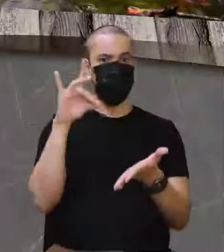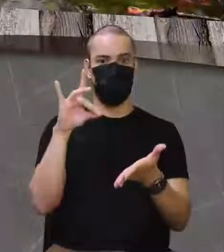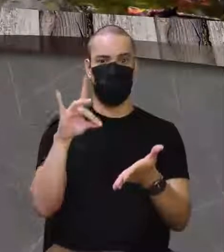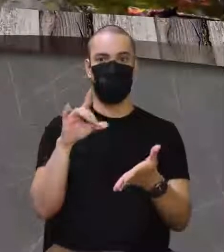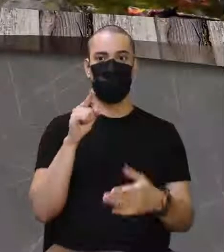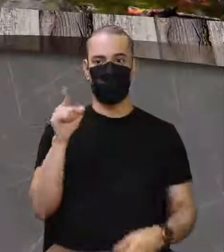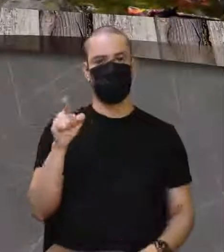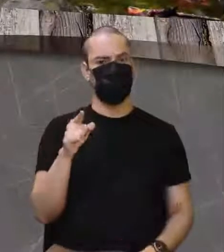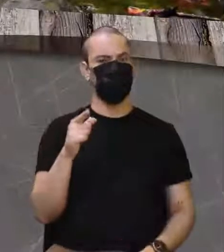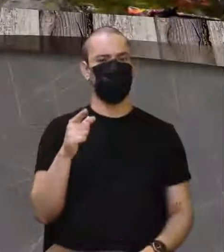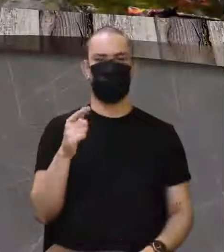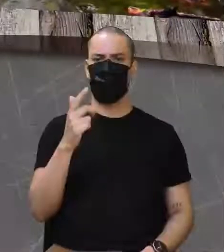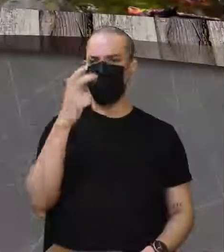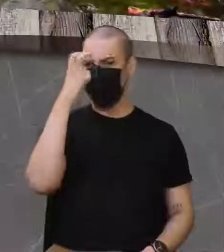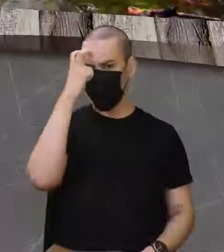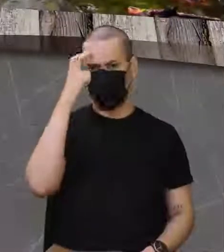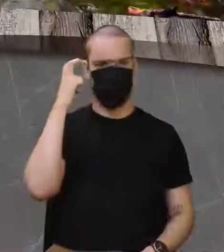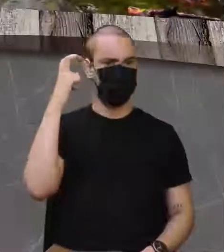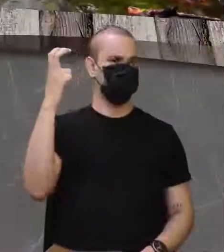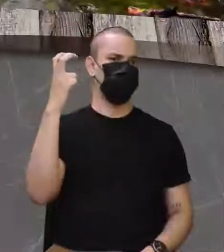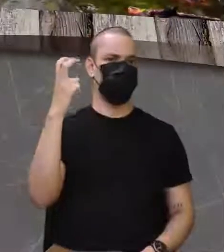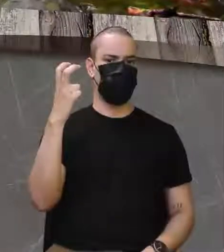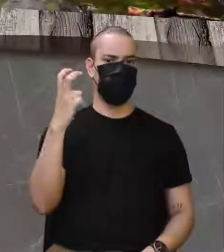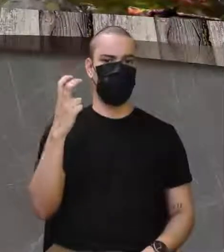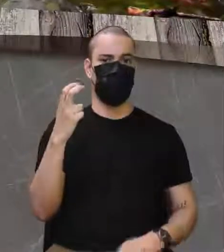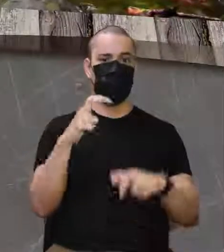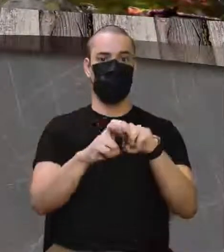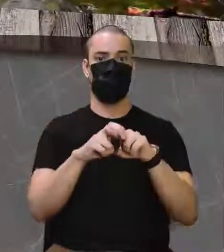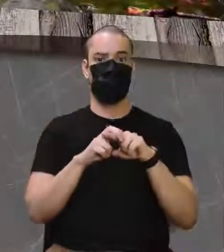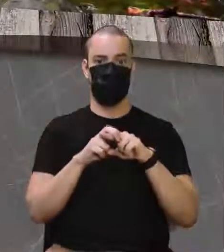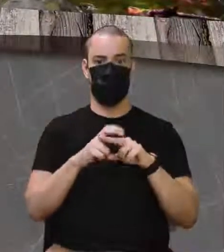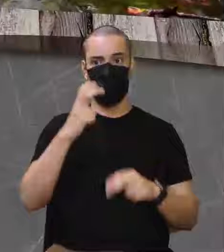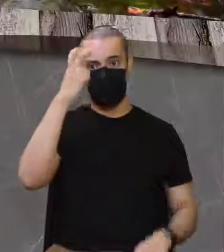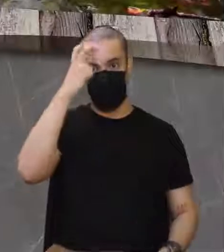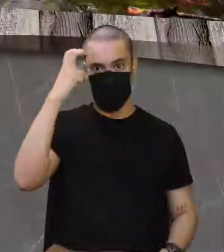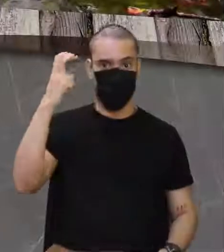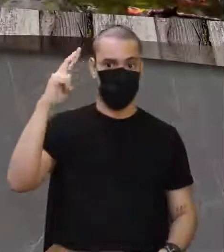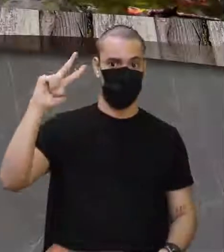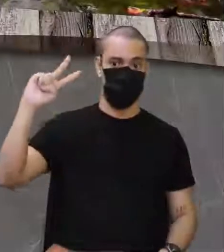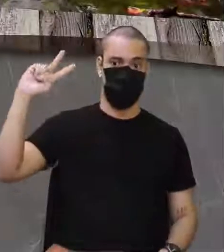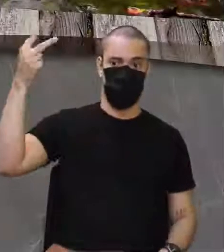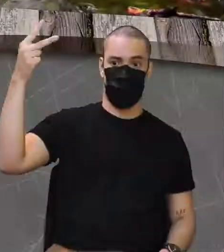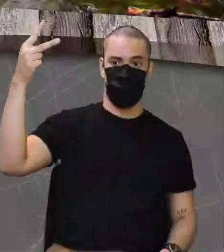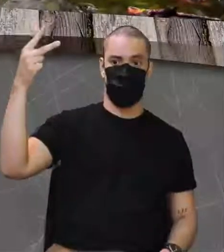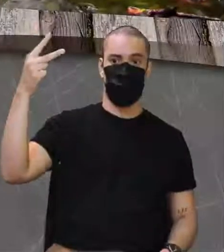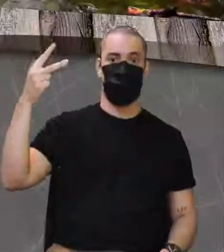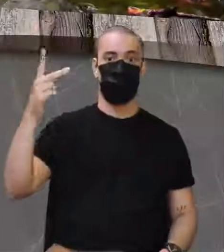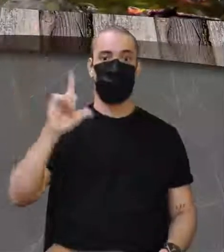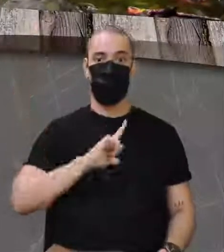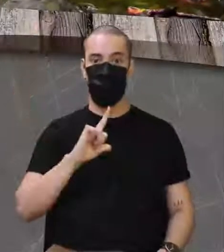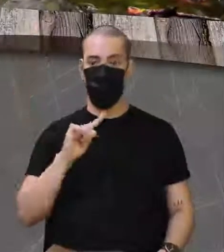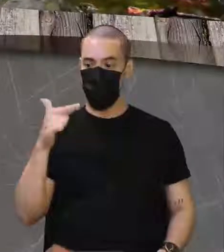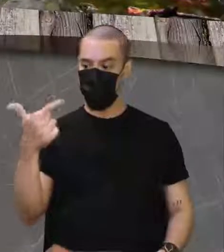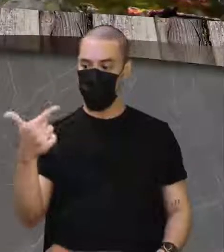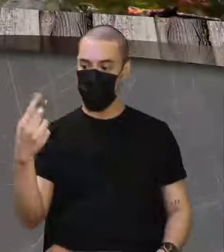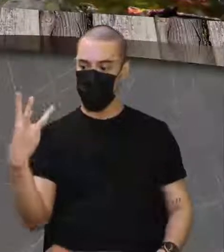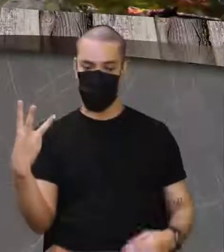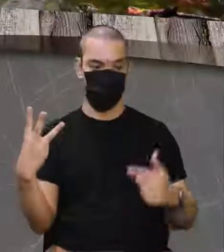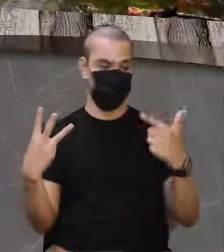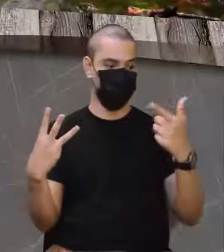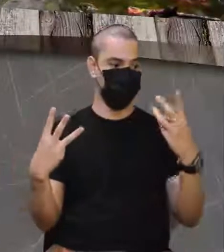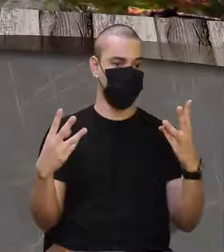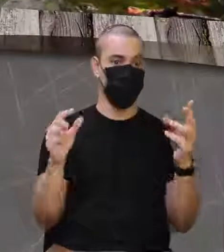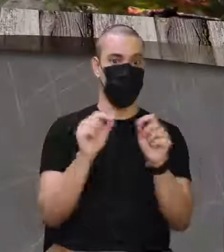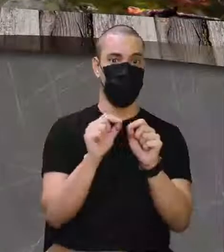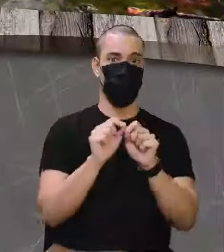Por aí você tira. Então, esses 23 que vêm daqui, com esses 23 que vêm daqui, eles vão formar vários